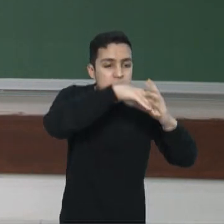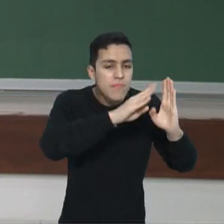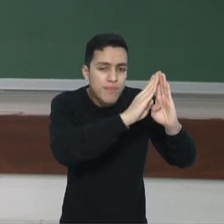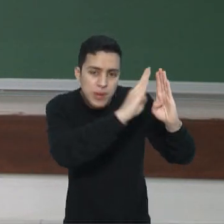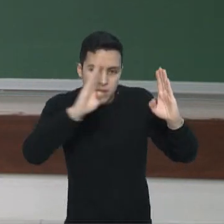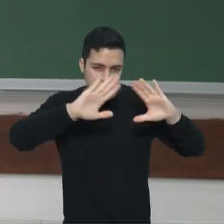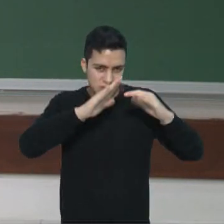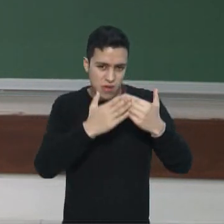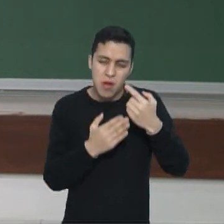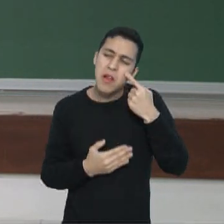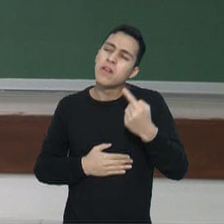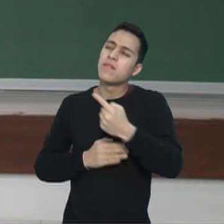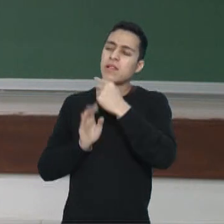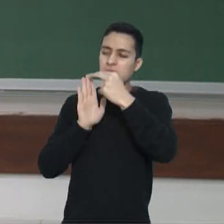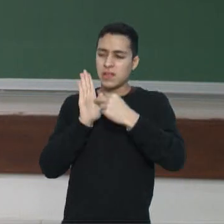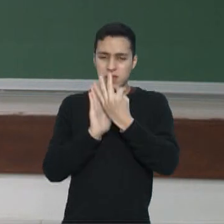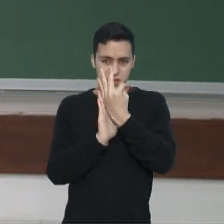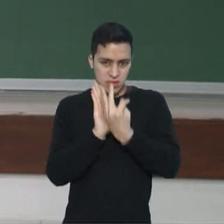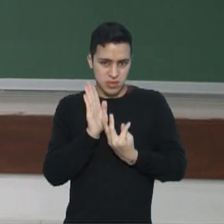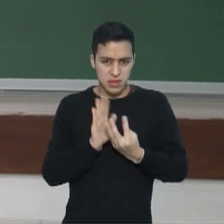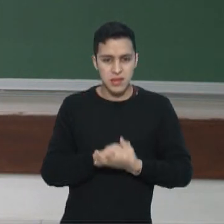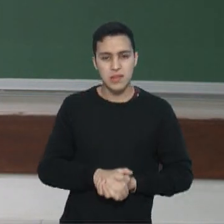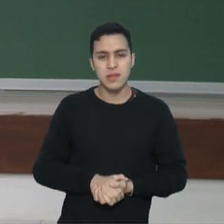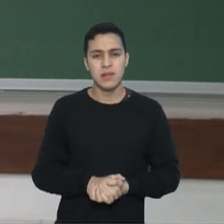Vamos ver a leitura desse texto.